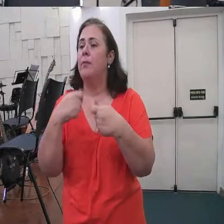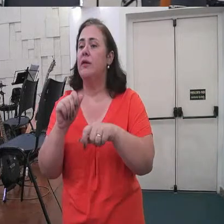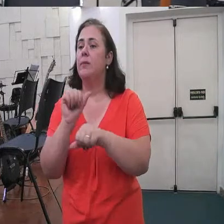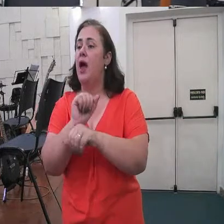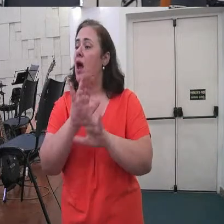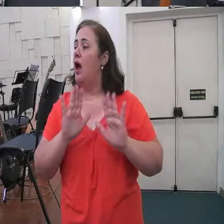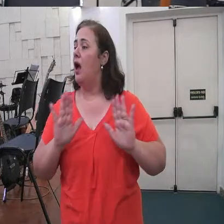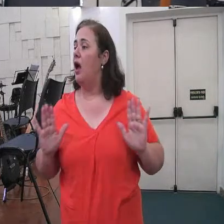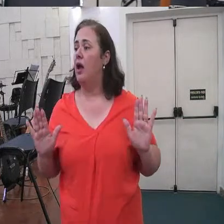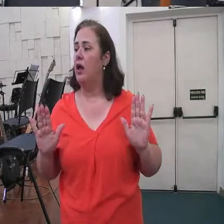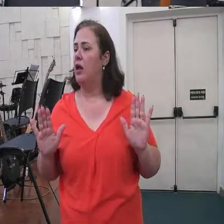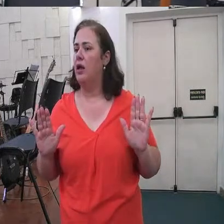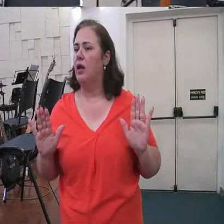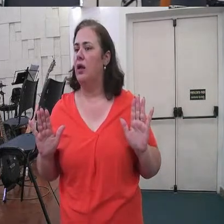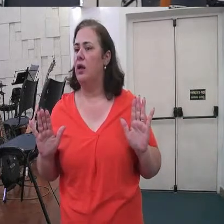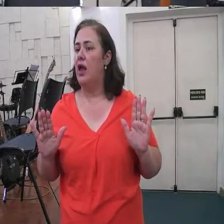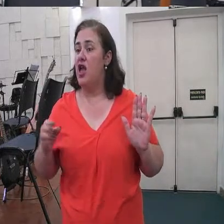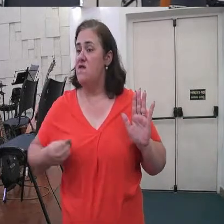professo.